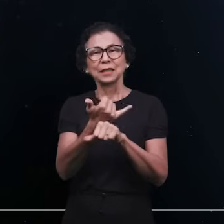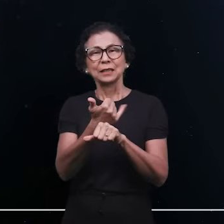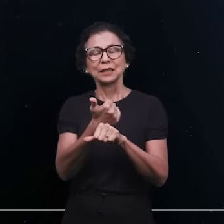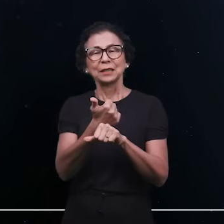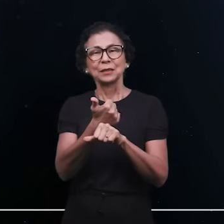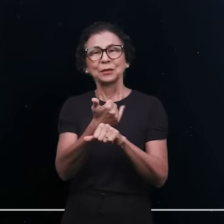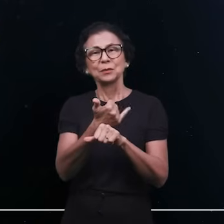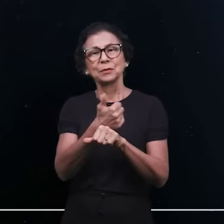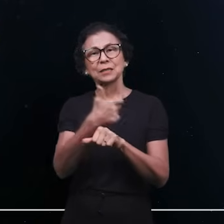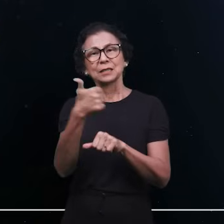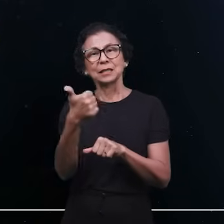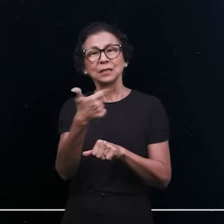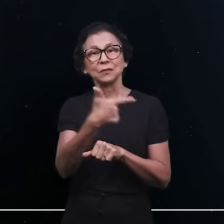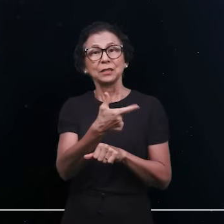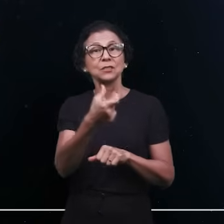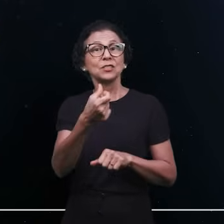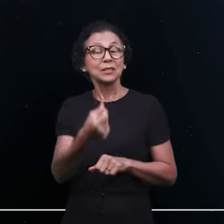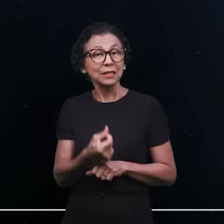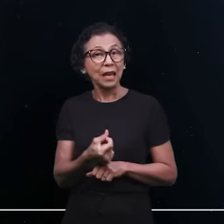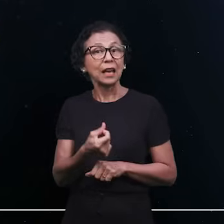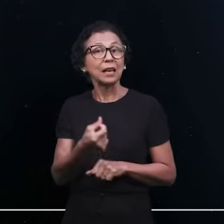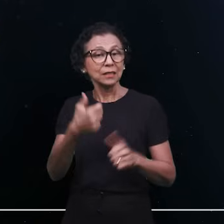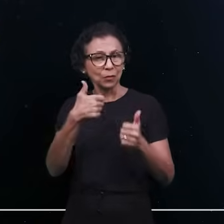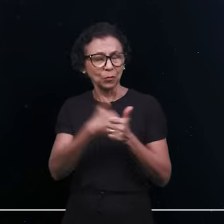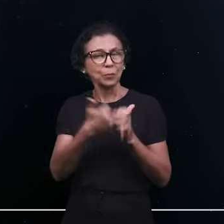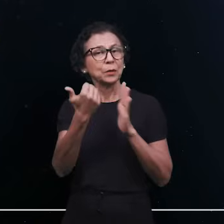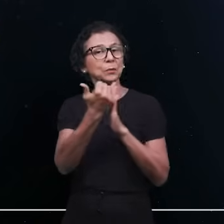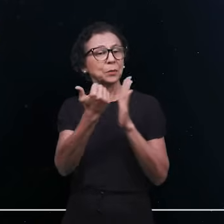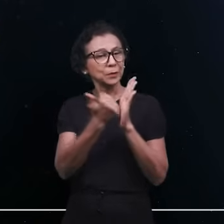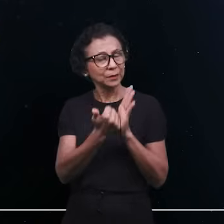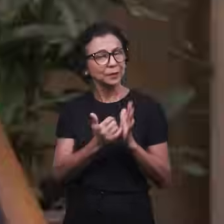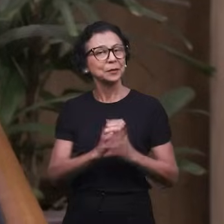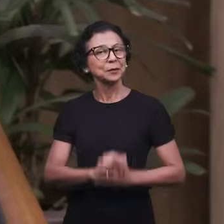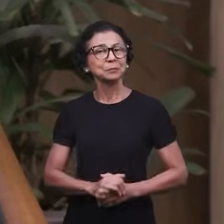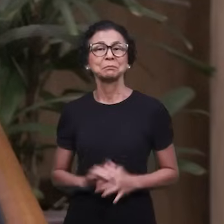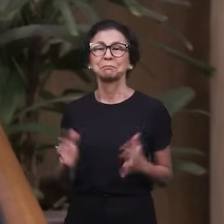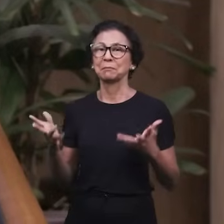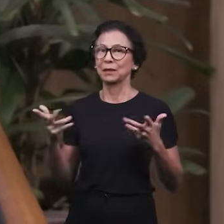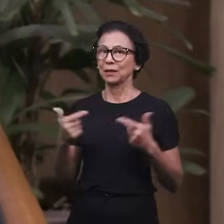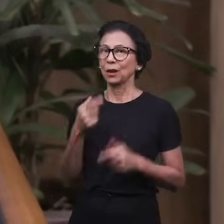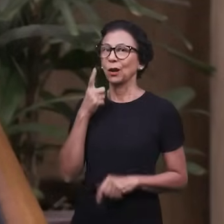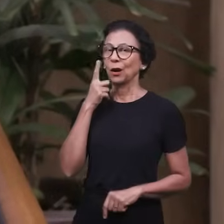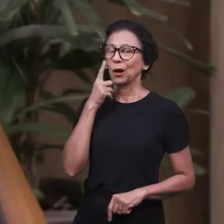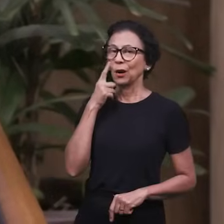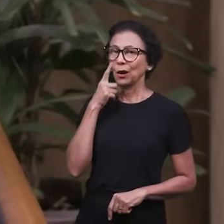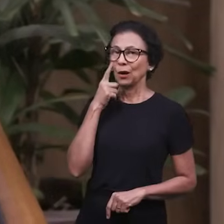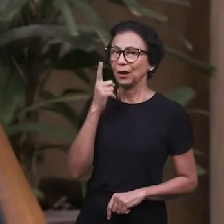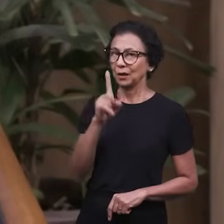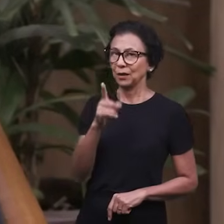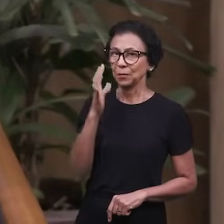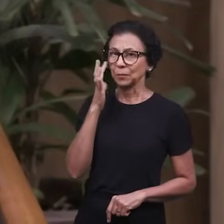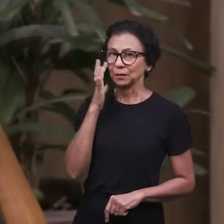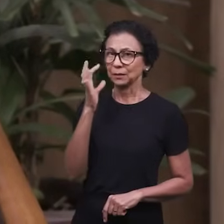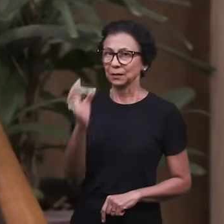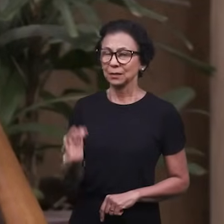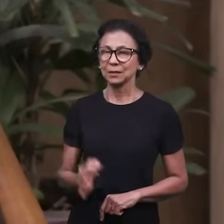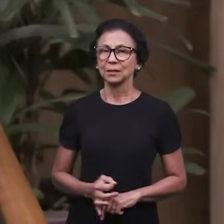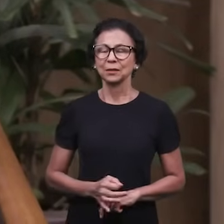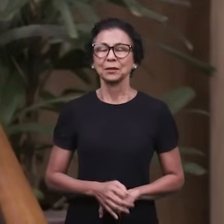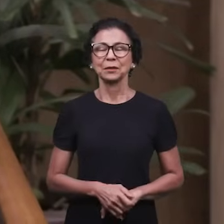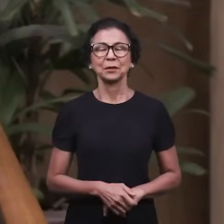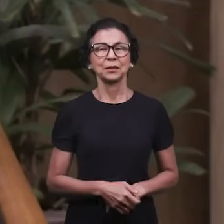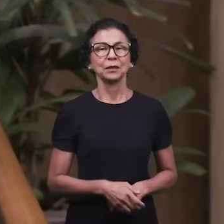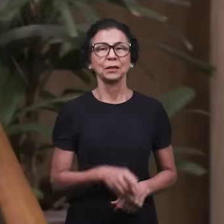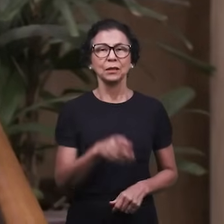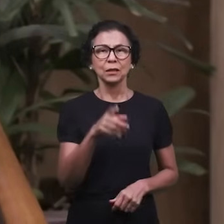via antena parabólica. Olha só que maravilha que o Thales escreveu aqui. Veja bem, você também pode ter